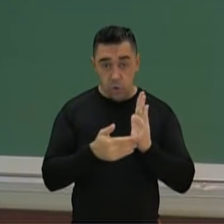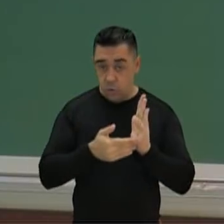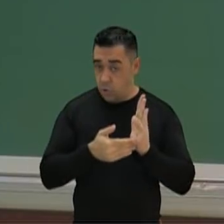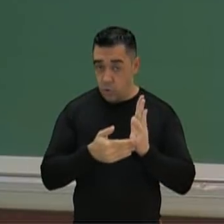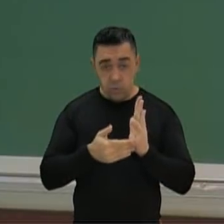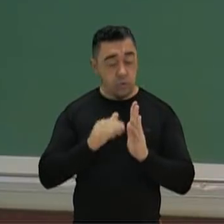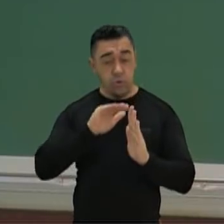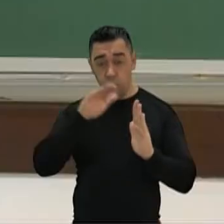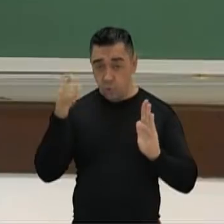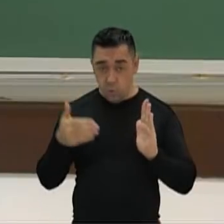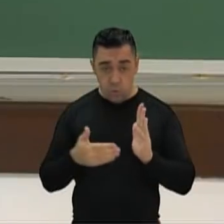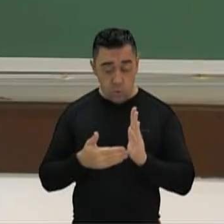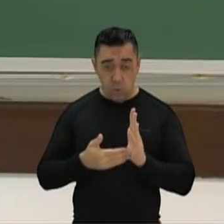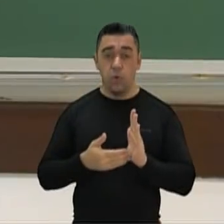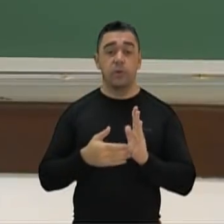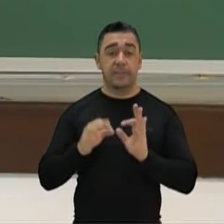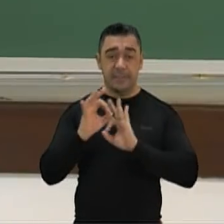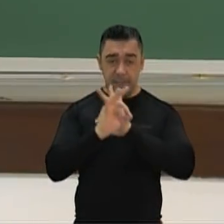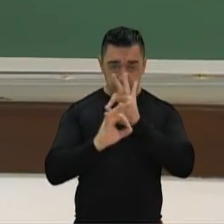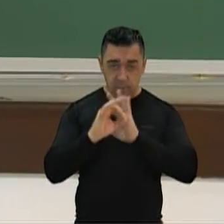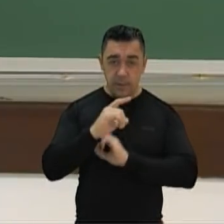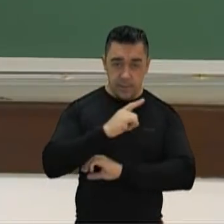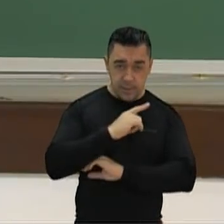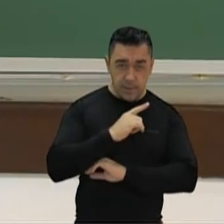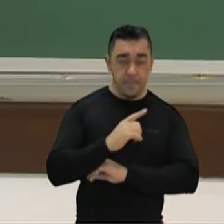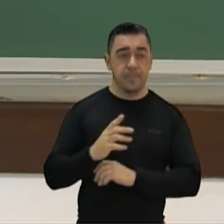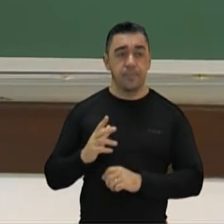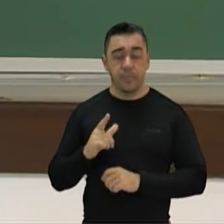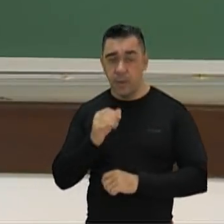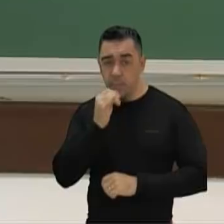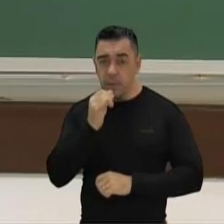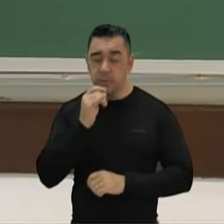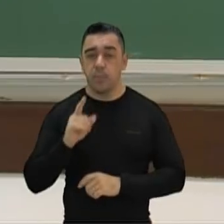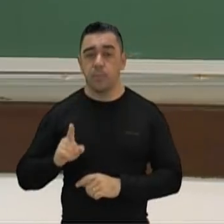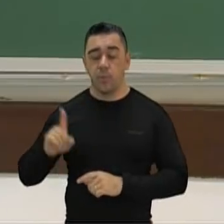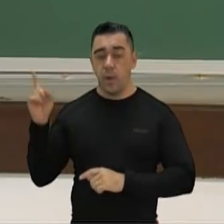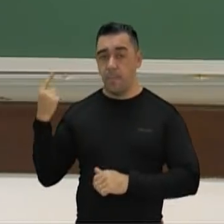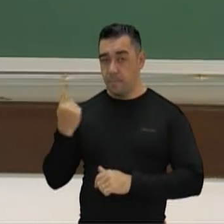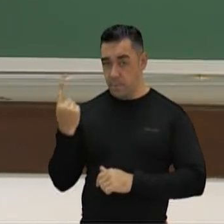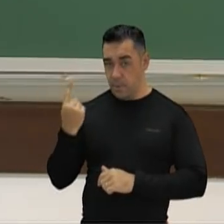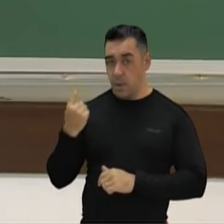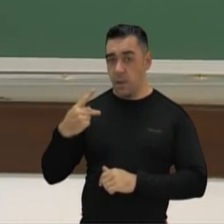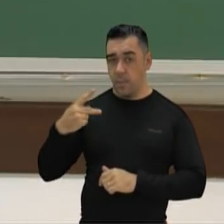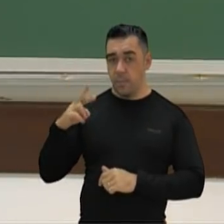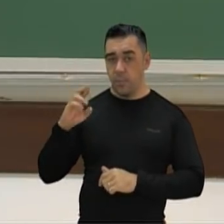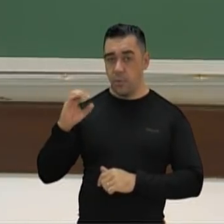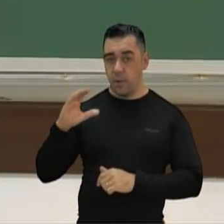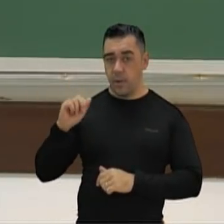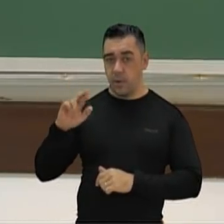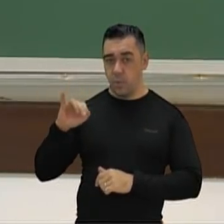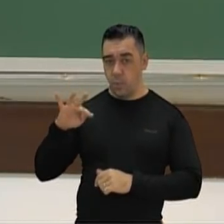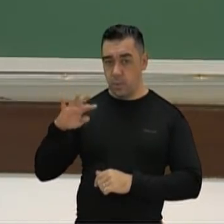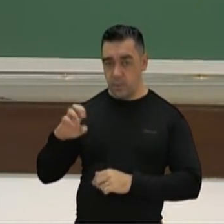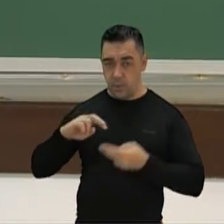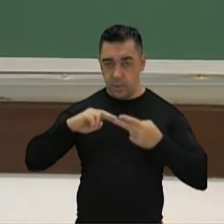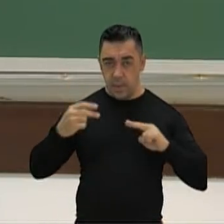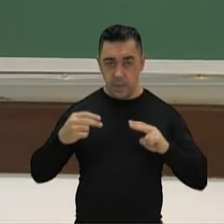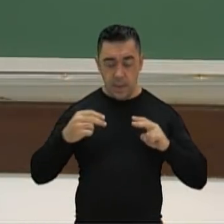material genético. Nas células procarionte, o material genético fica espalhado no citoplasma e na célula